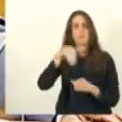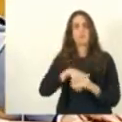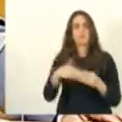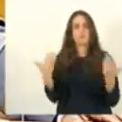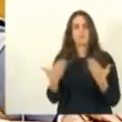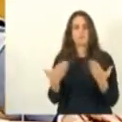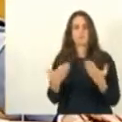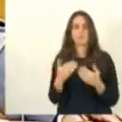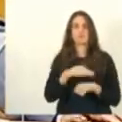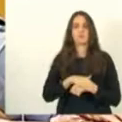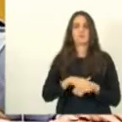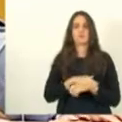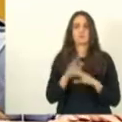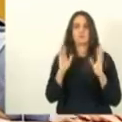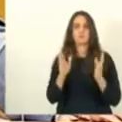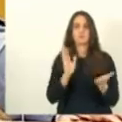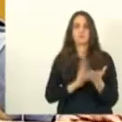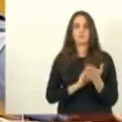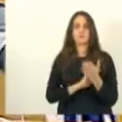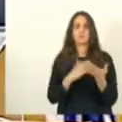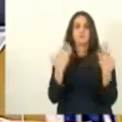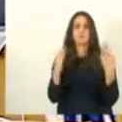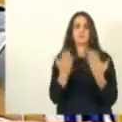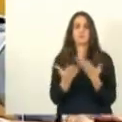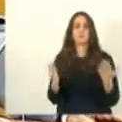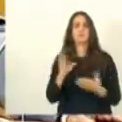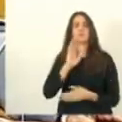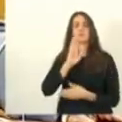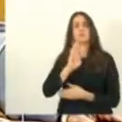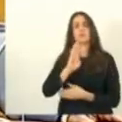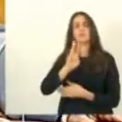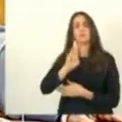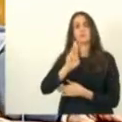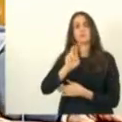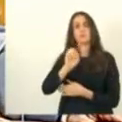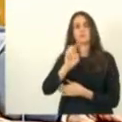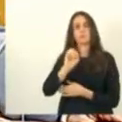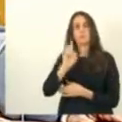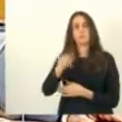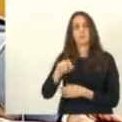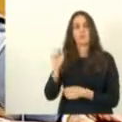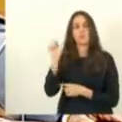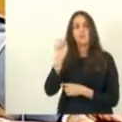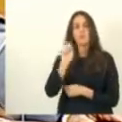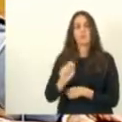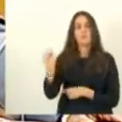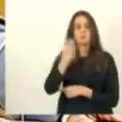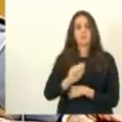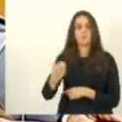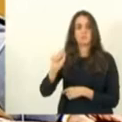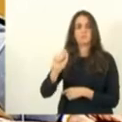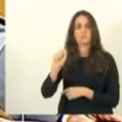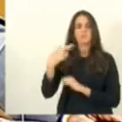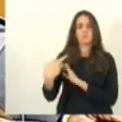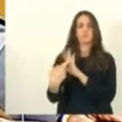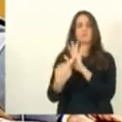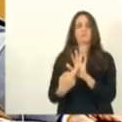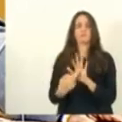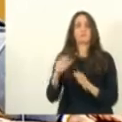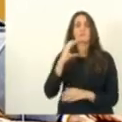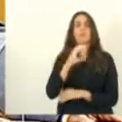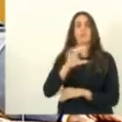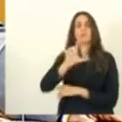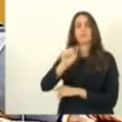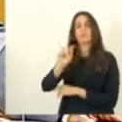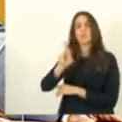de hoje, e parabenizar vocês, ao Bruno, que representa a associação. Fiz na pessoa da Clarice, também